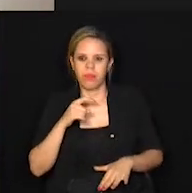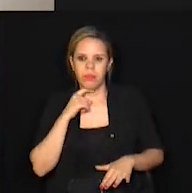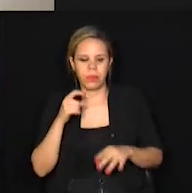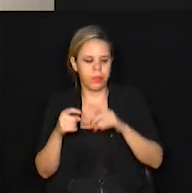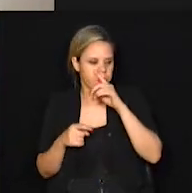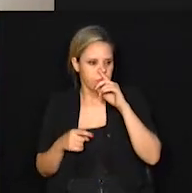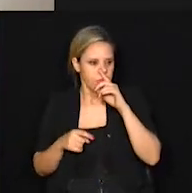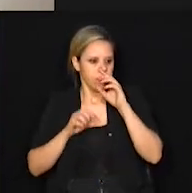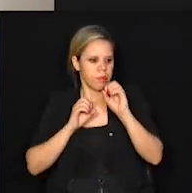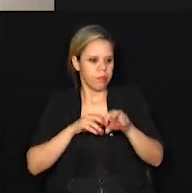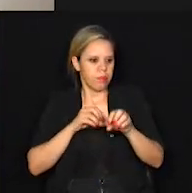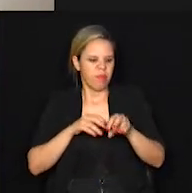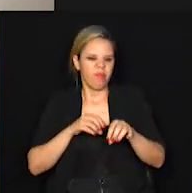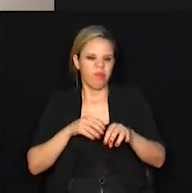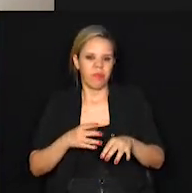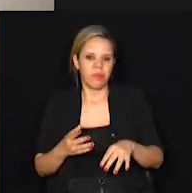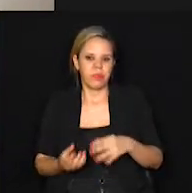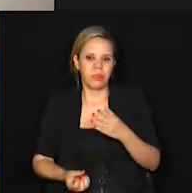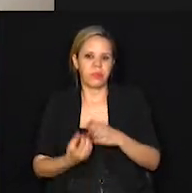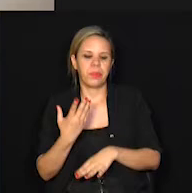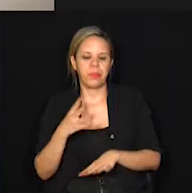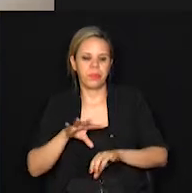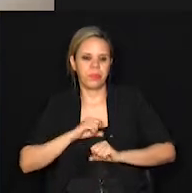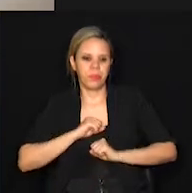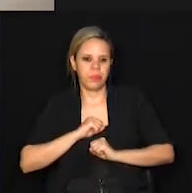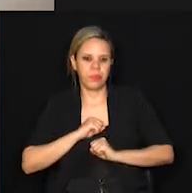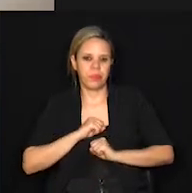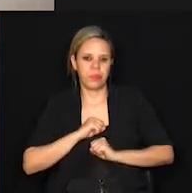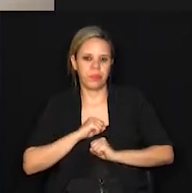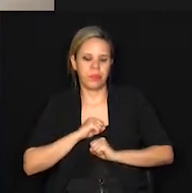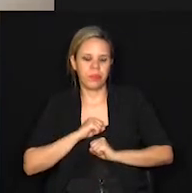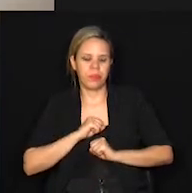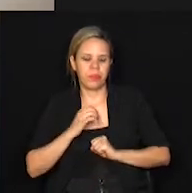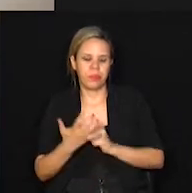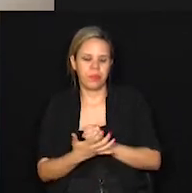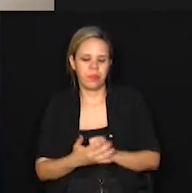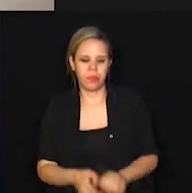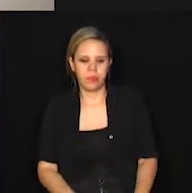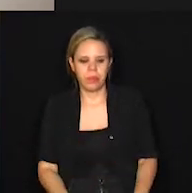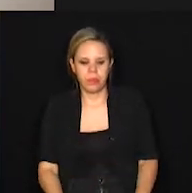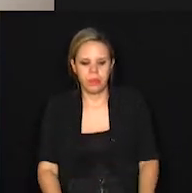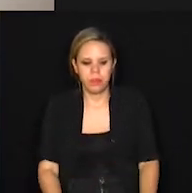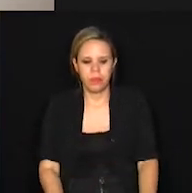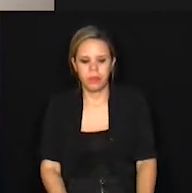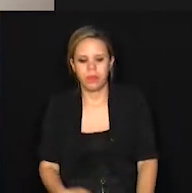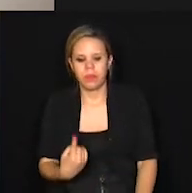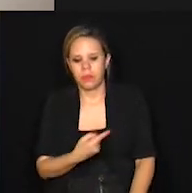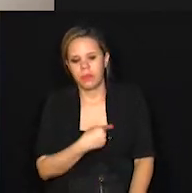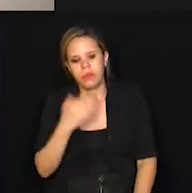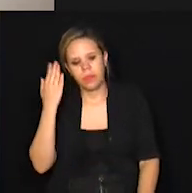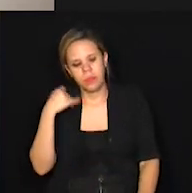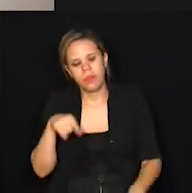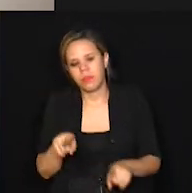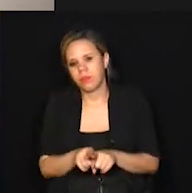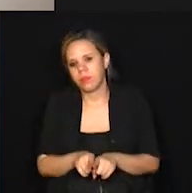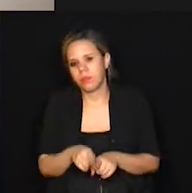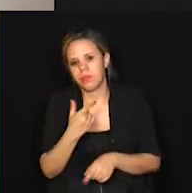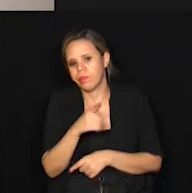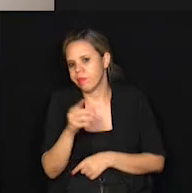da educação venha aí pegar esse vírus. Nós sabemos também que não há